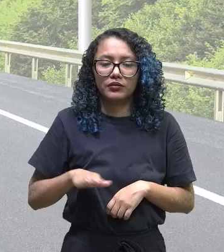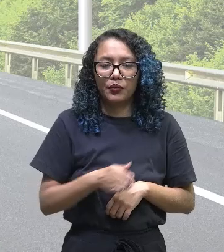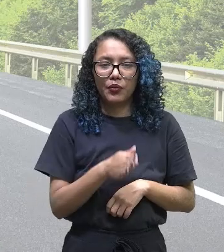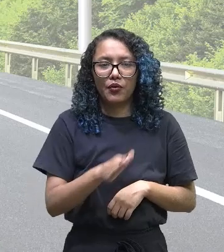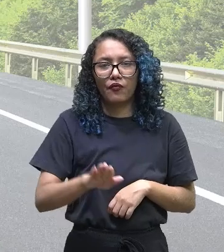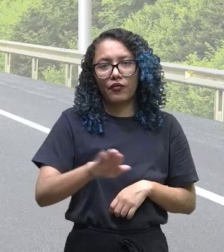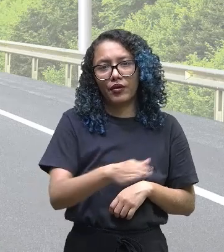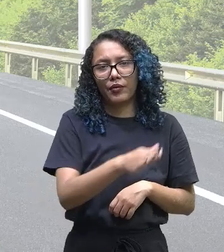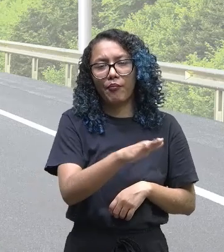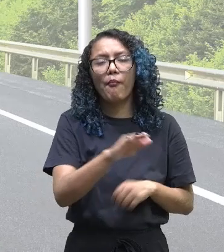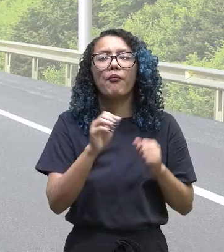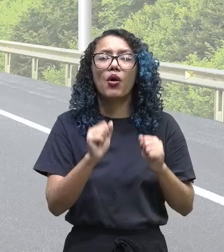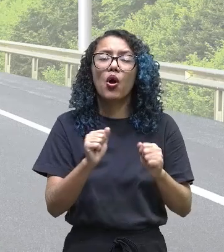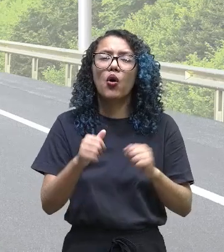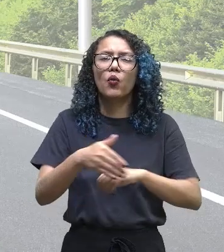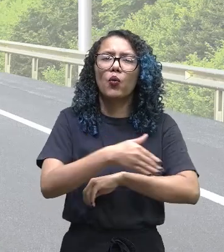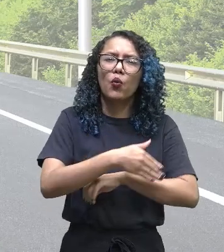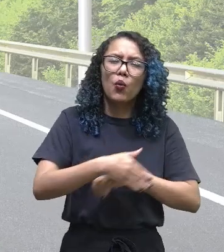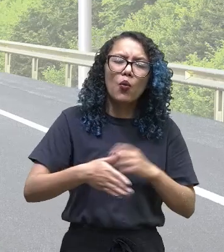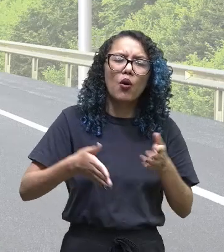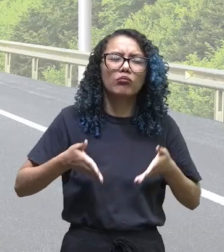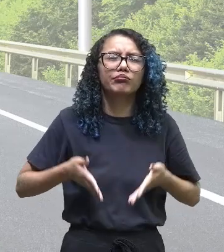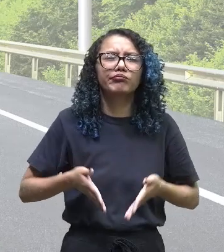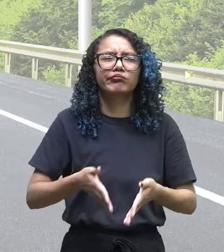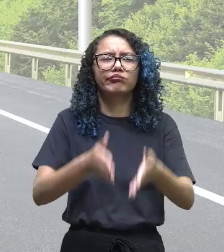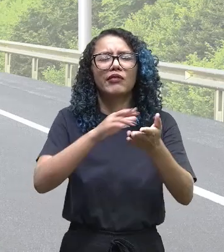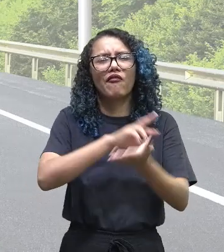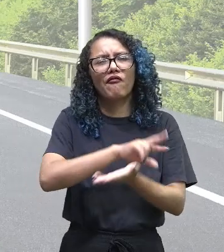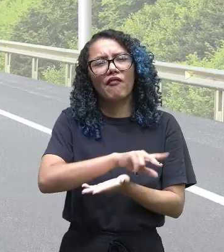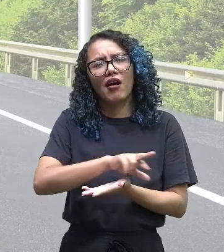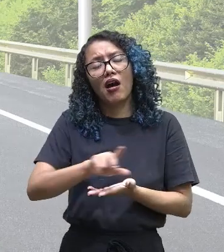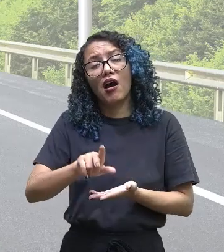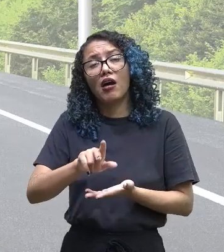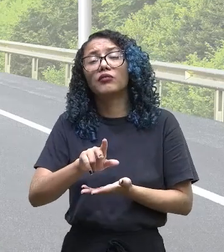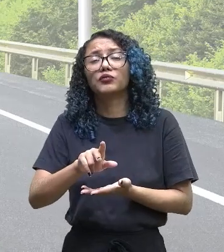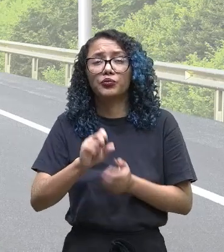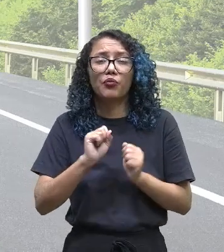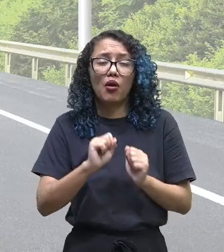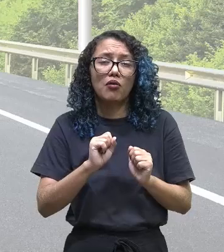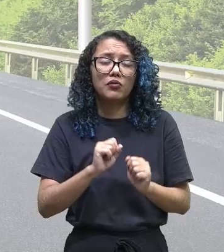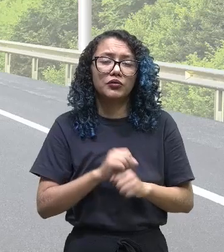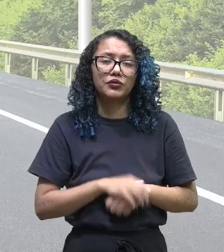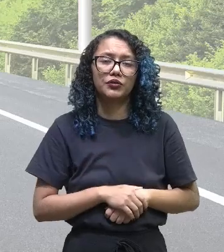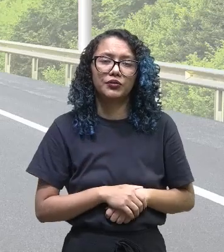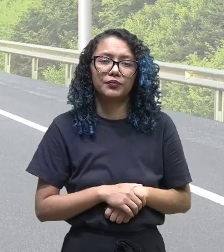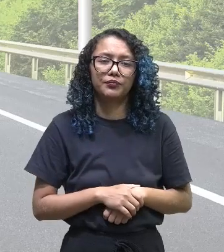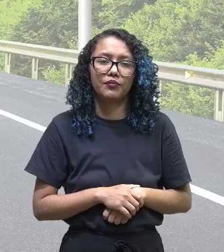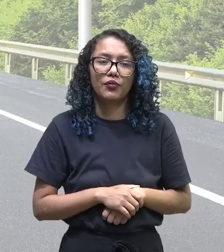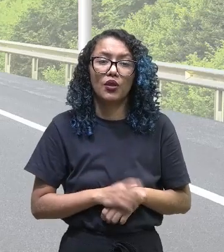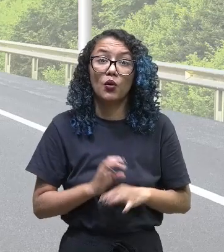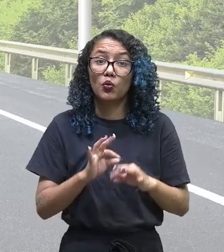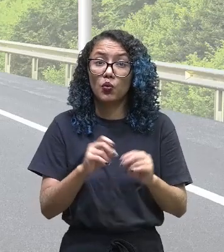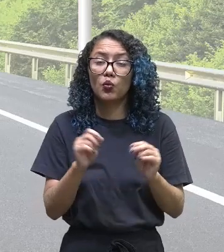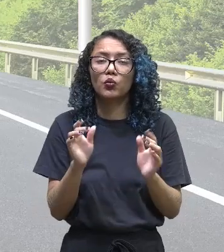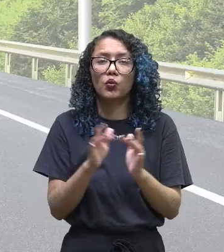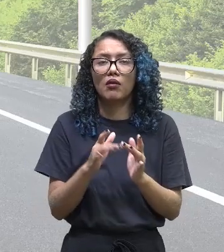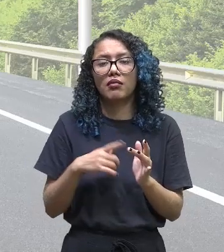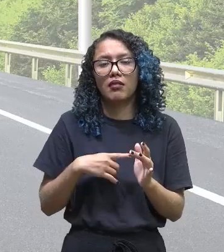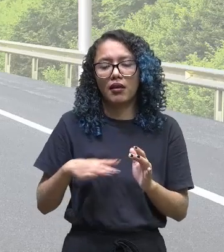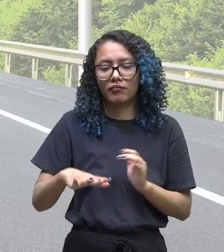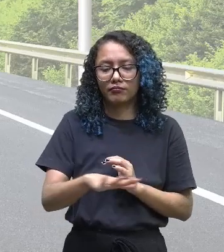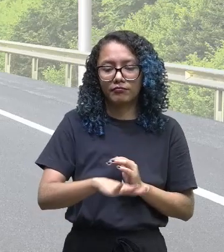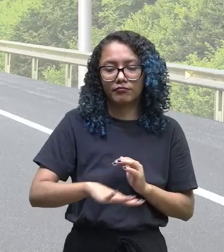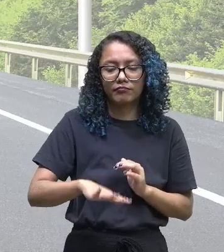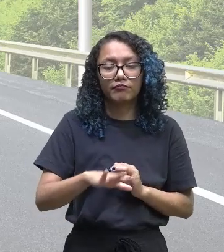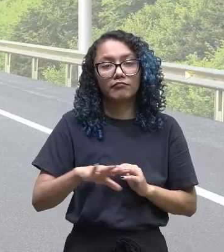ruas, estradas, avenidas ou também por trilhos, né? Então, tudo aquilo que está em contato com a terra. E